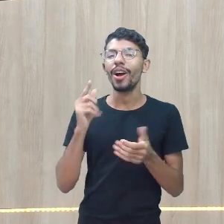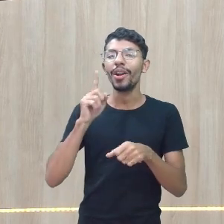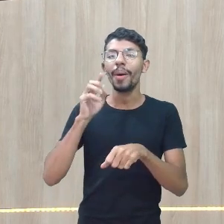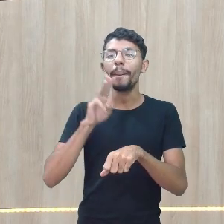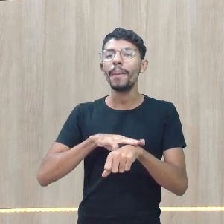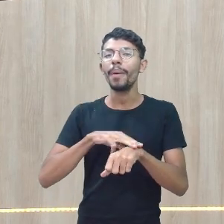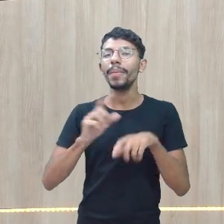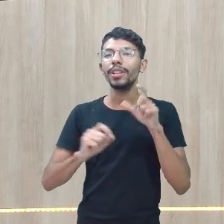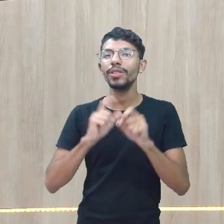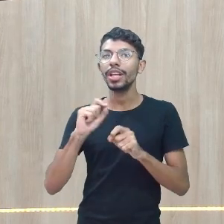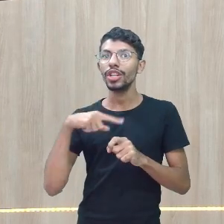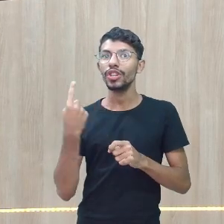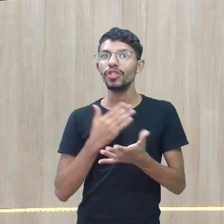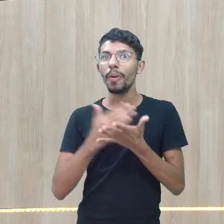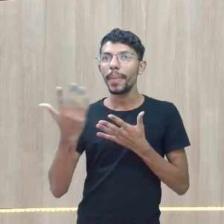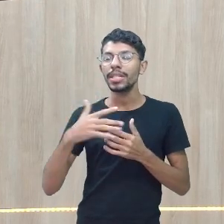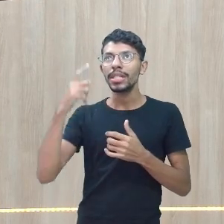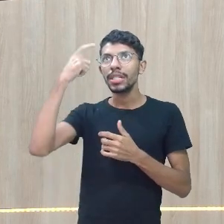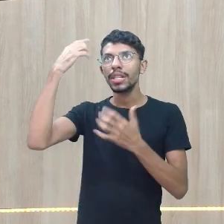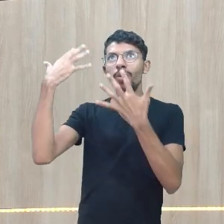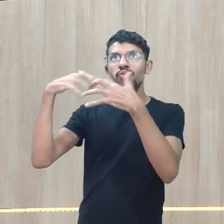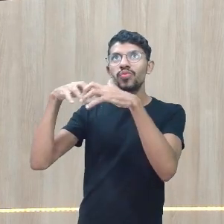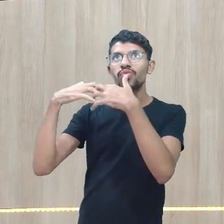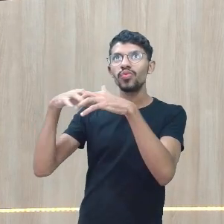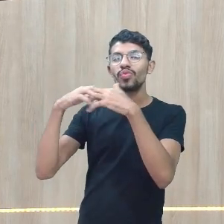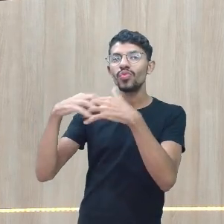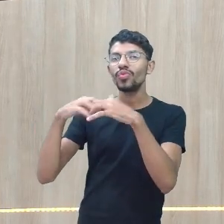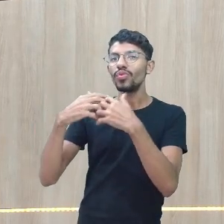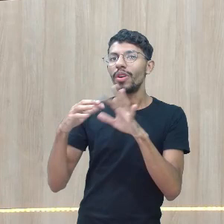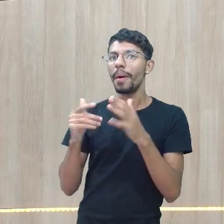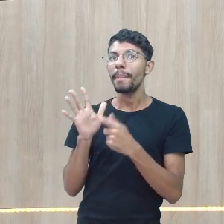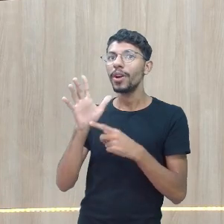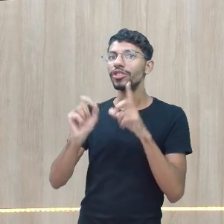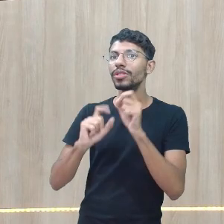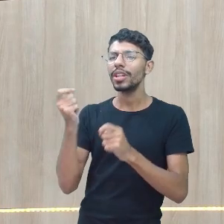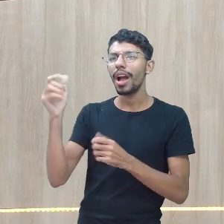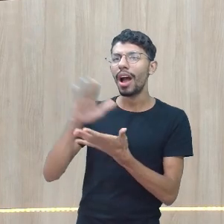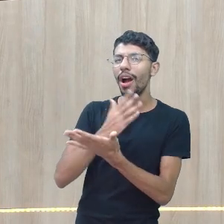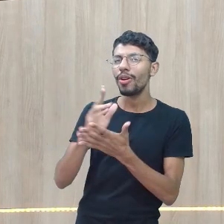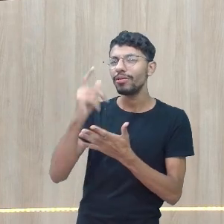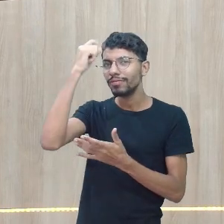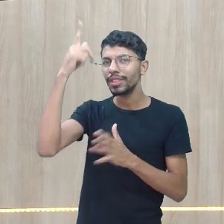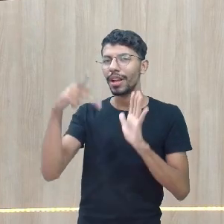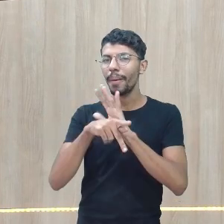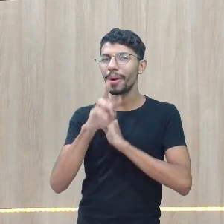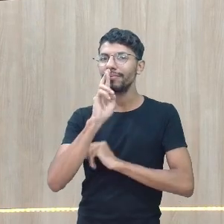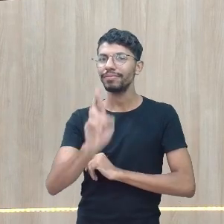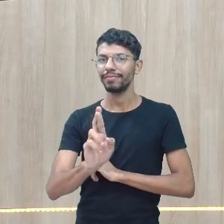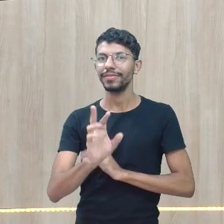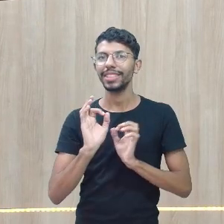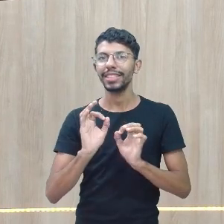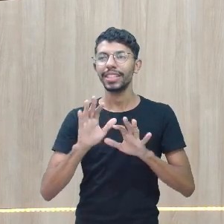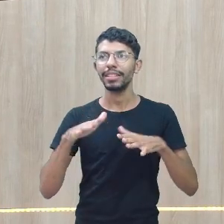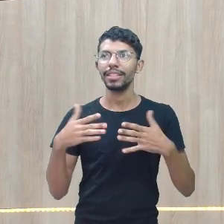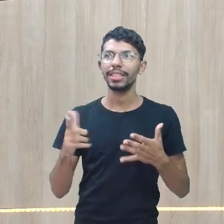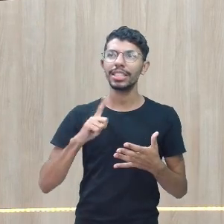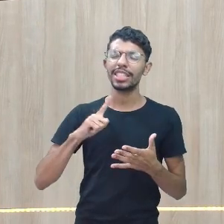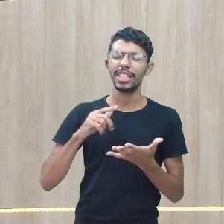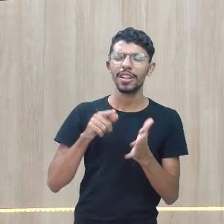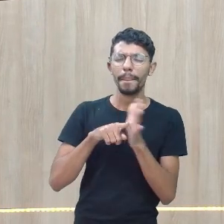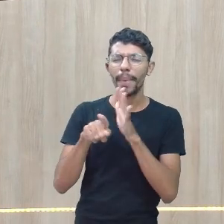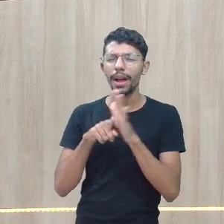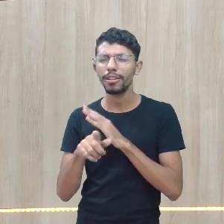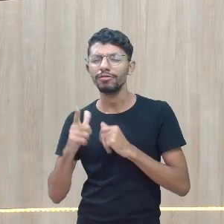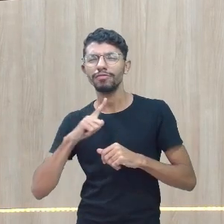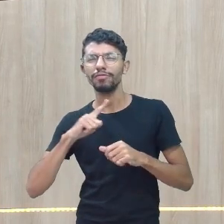vocês vão começar a pensar, a trazer algumas ideias para essas respostas. Eu tenho as perguntas e você vai dizer, eita, eu tenho essa